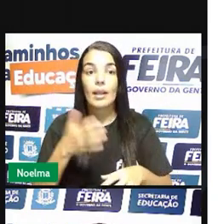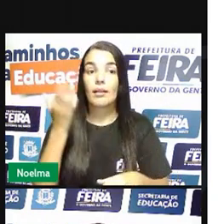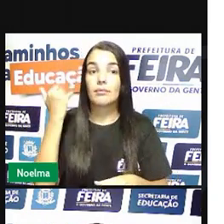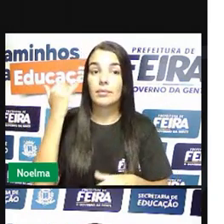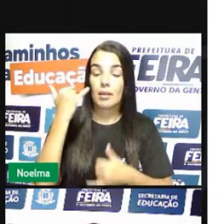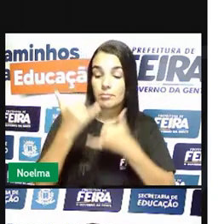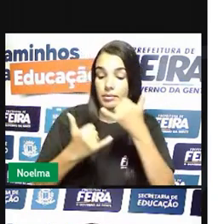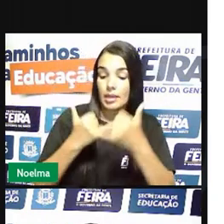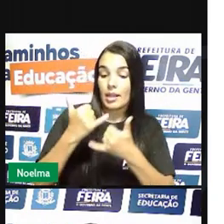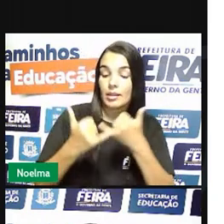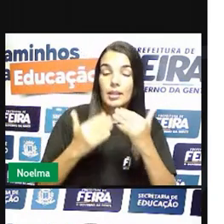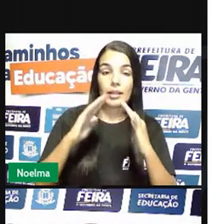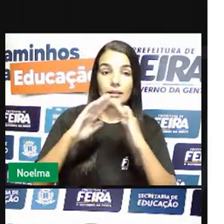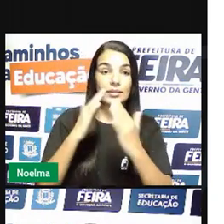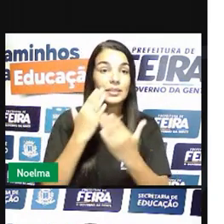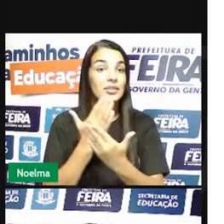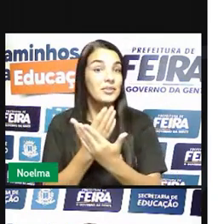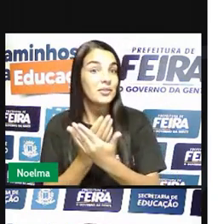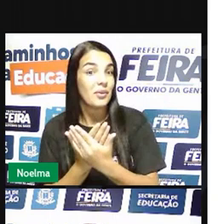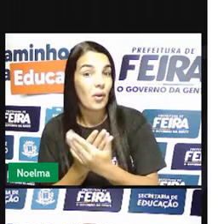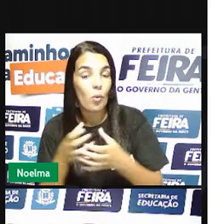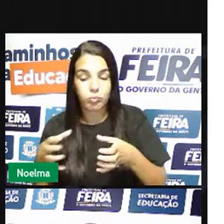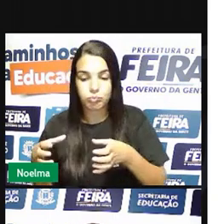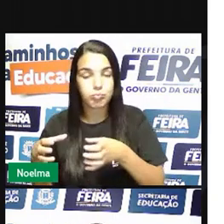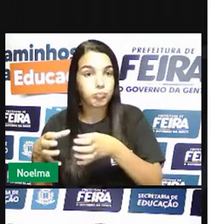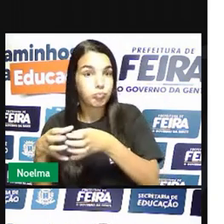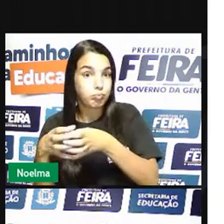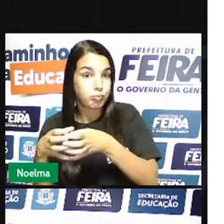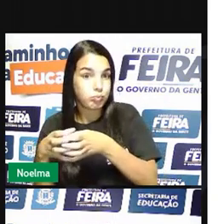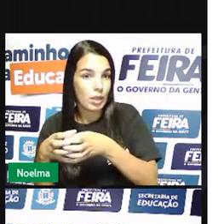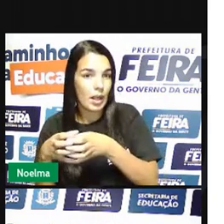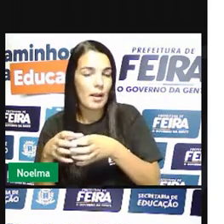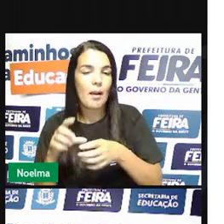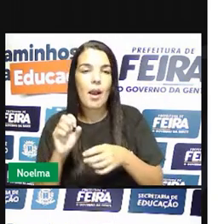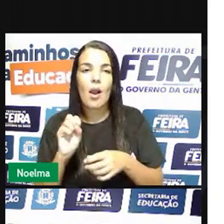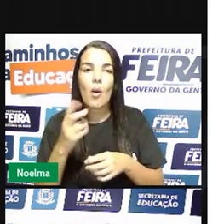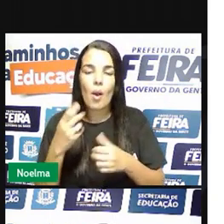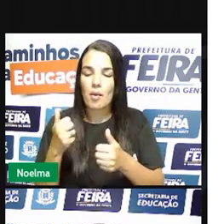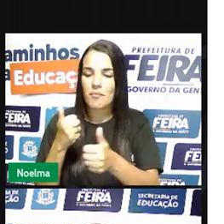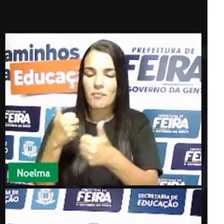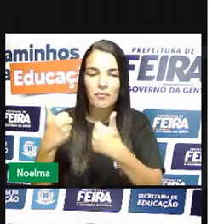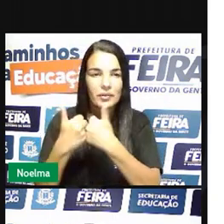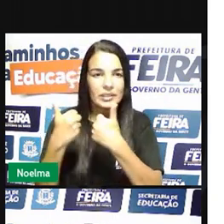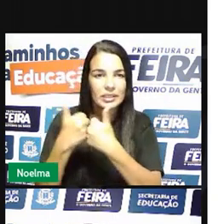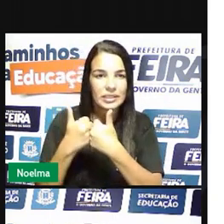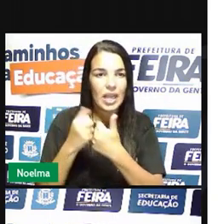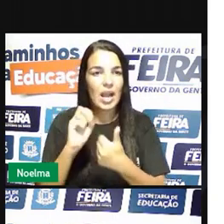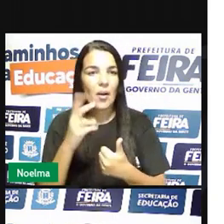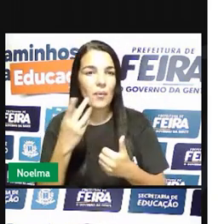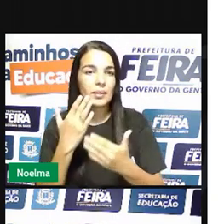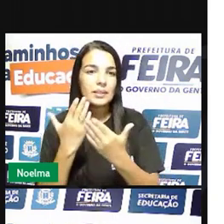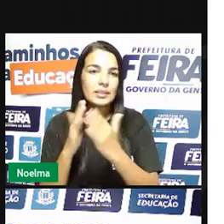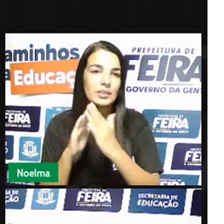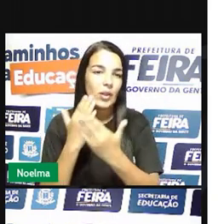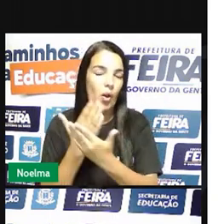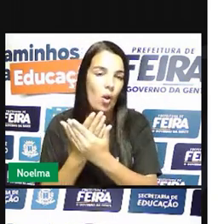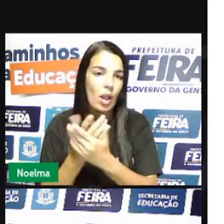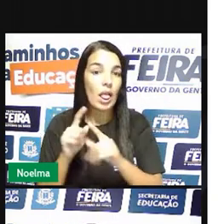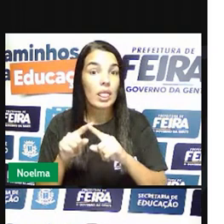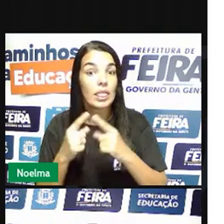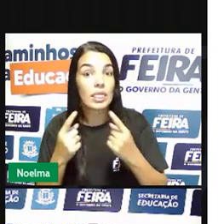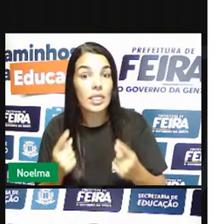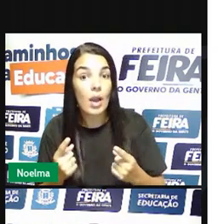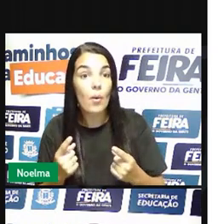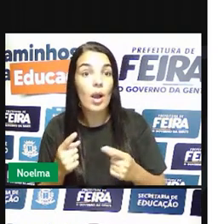brincadeiras, onde essas interagiam com o grupo, seja na própria vizinhança ou na escola. Sendo assim,